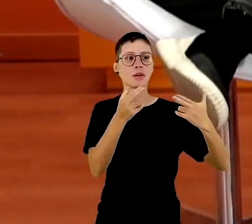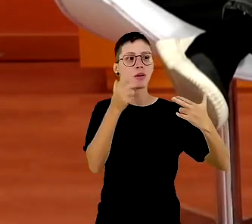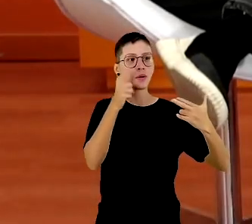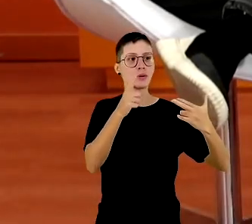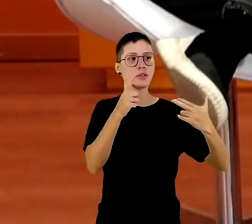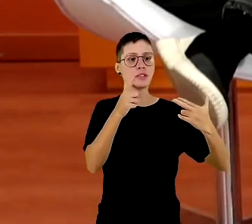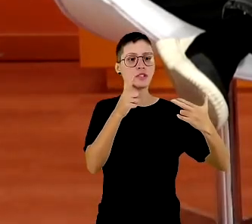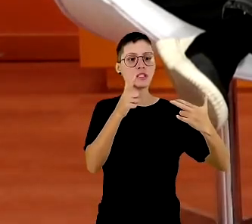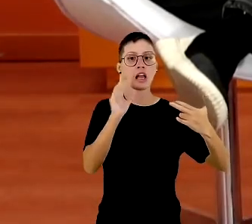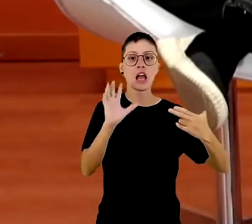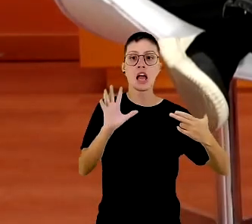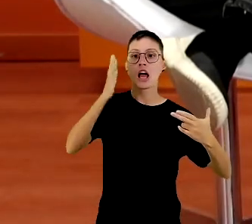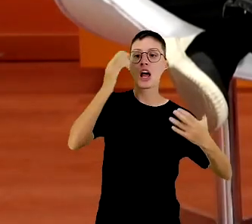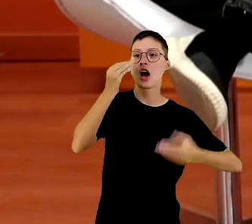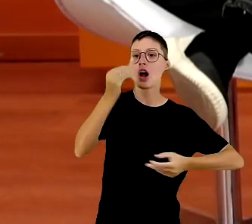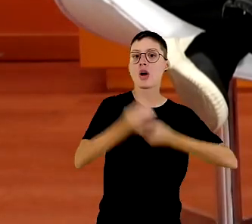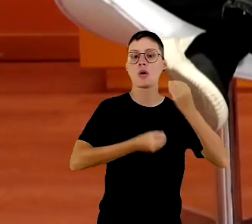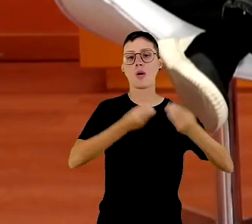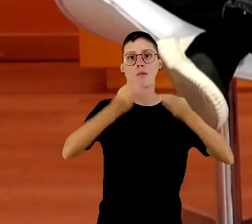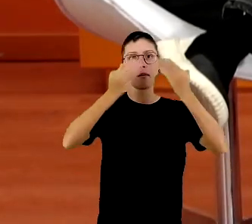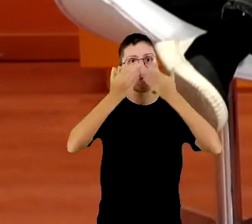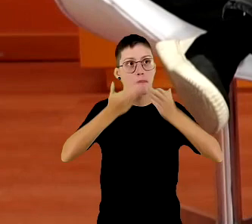de uma forma bem abrangente.